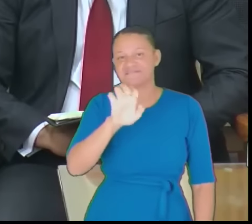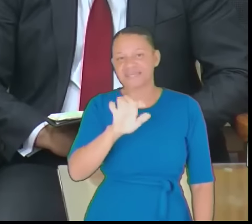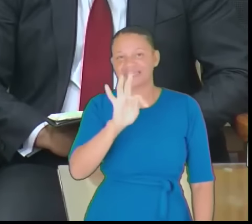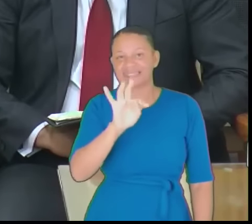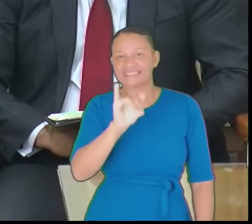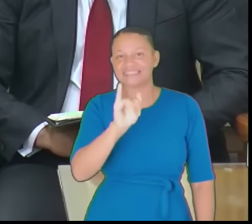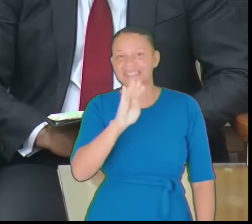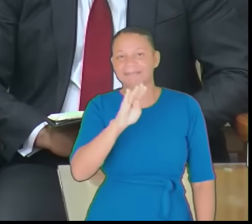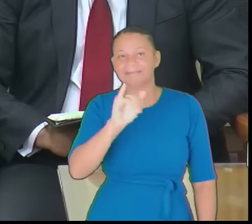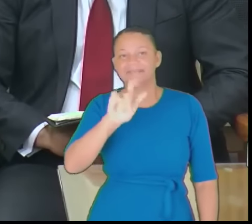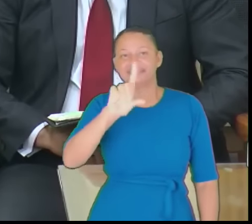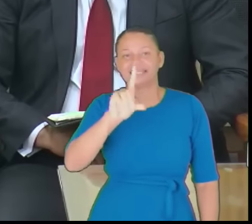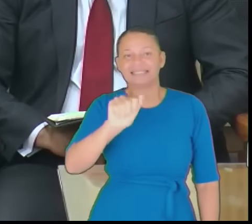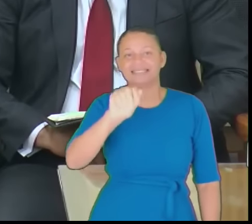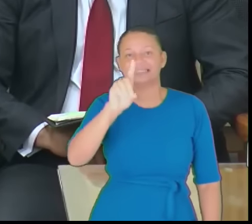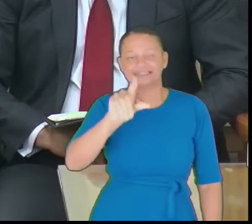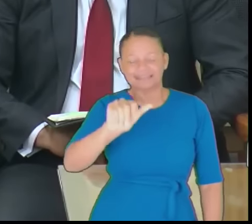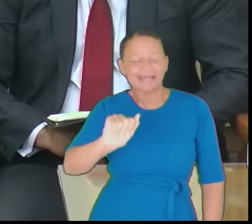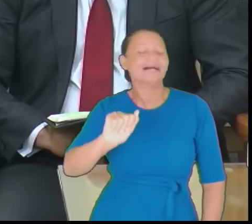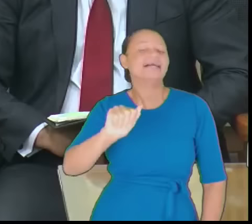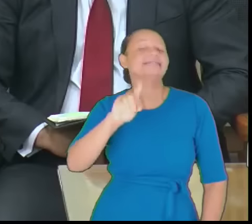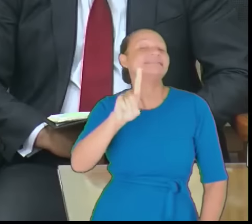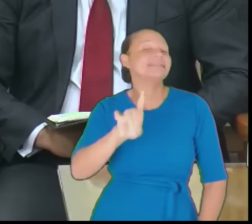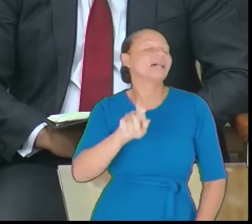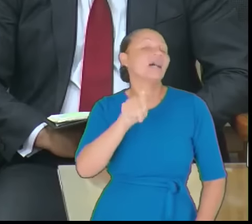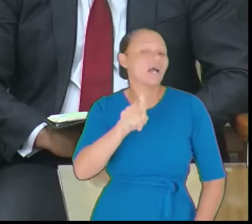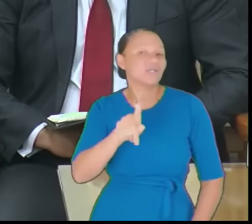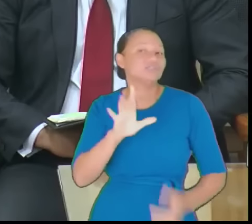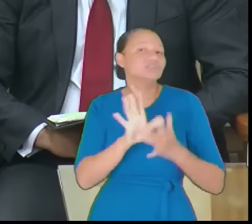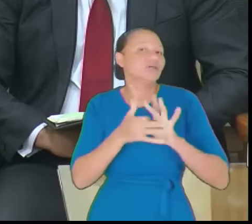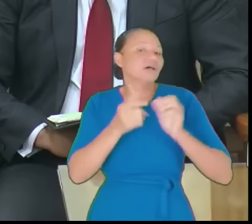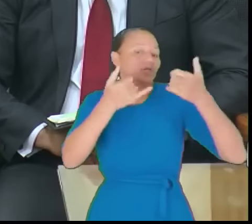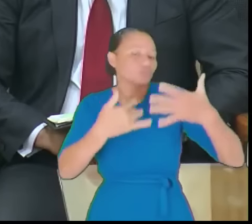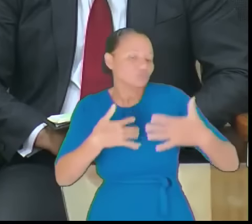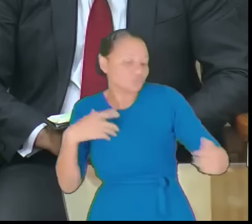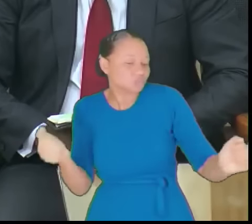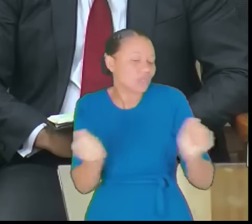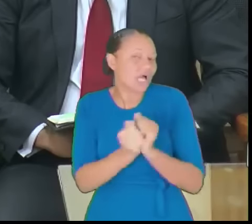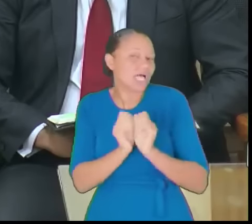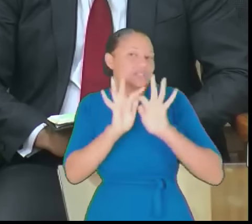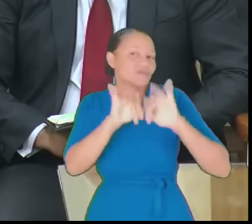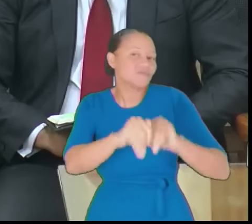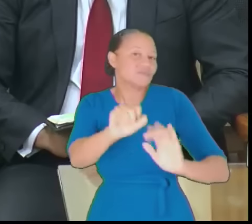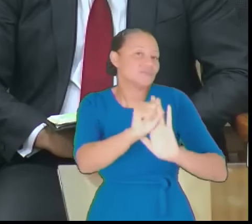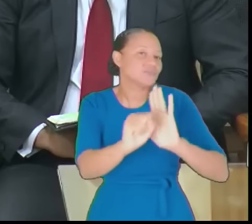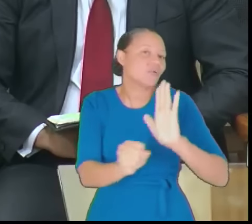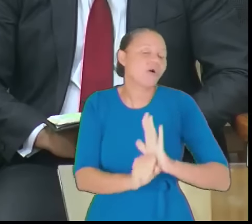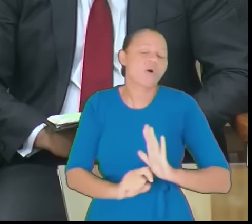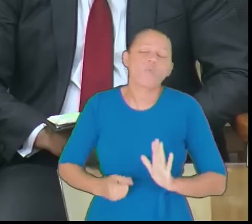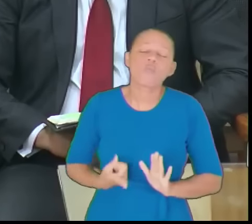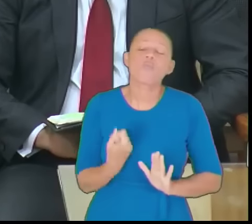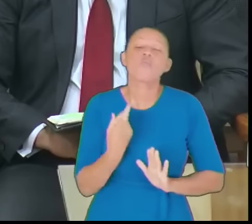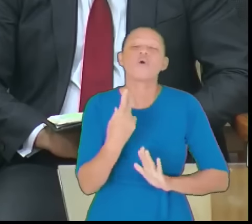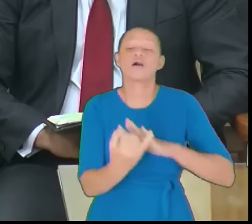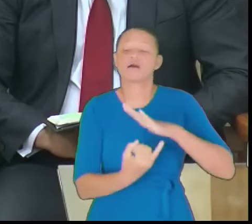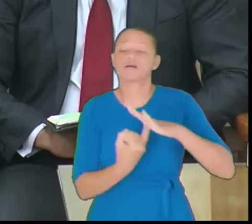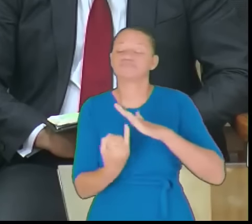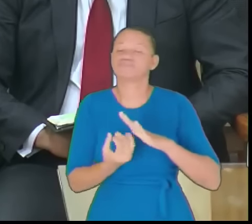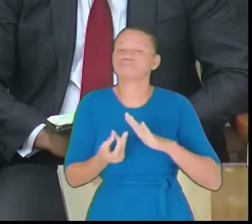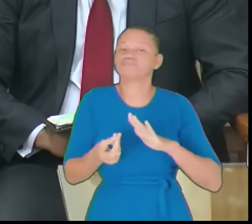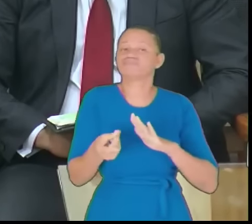eis que eu estou convosco todos os dias, até a consumação do século. Qual é a única instituição que tem essa